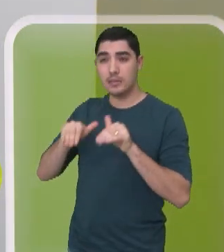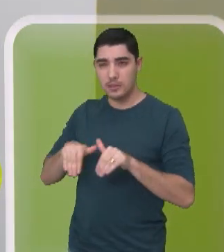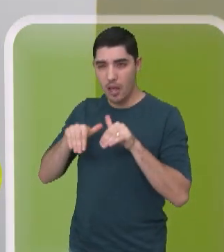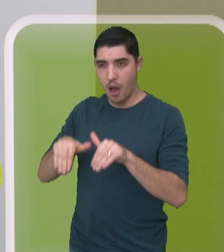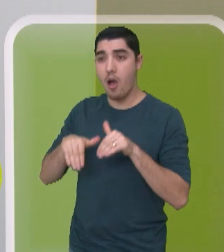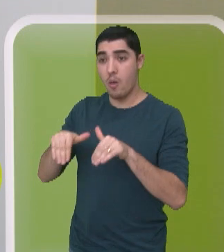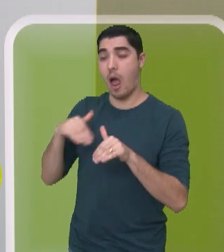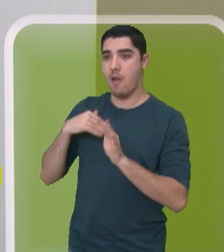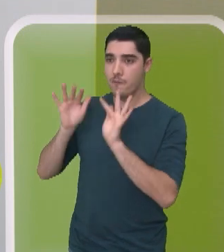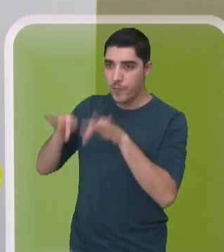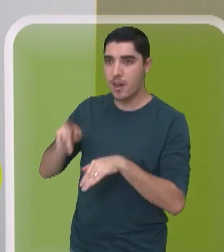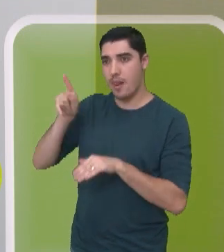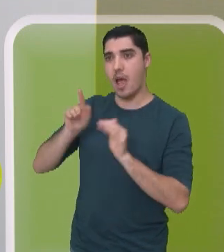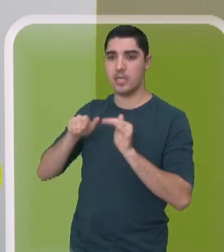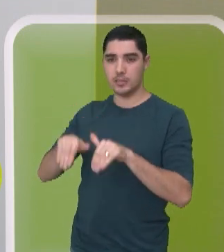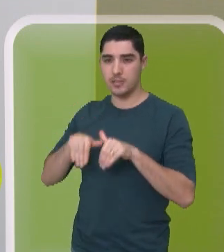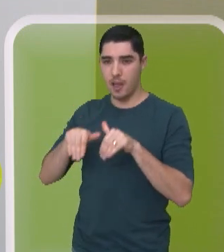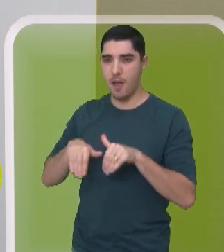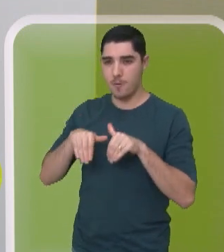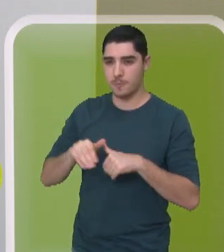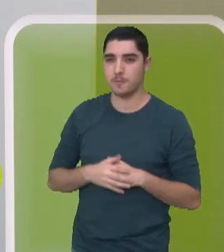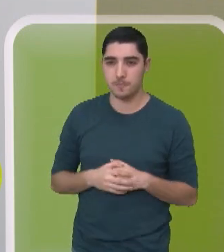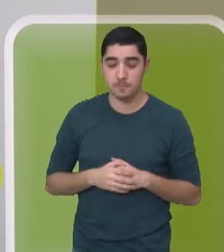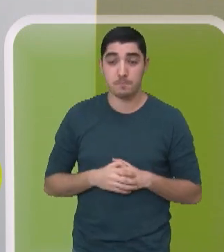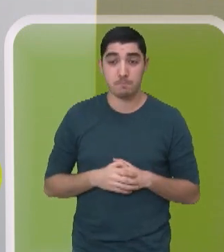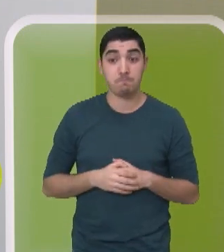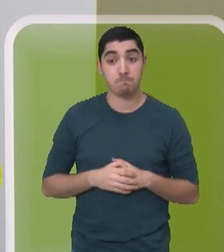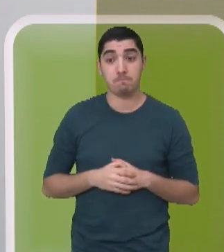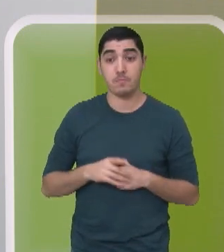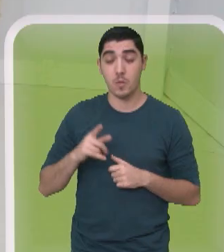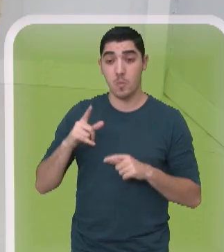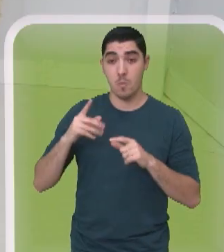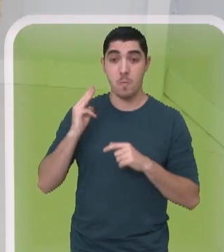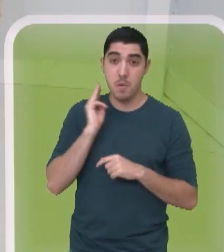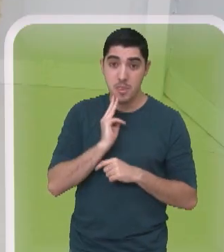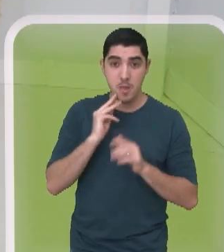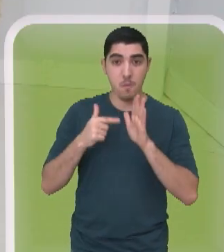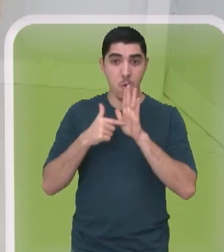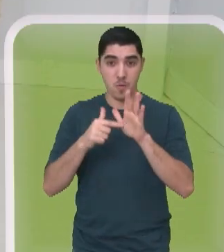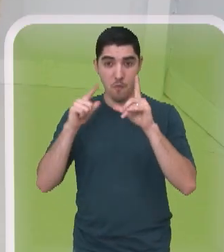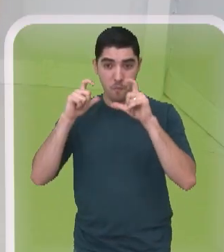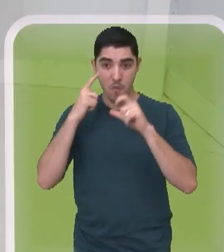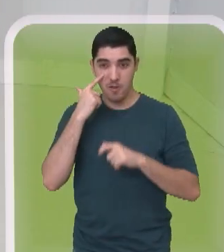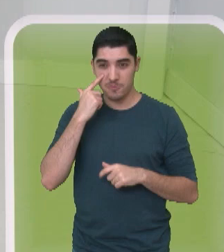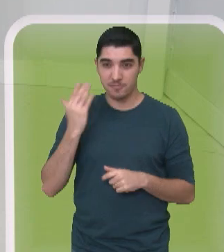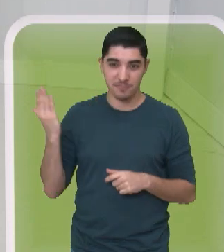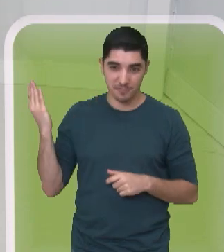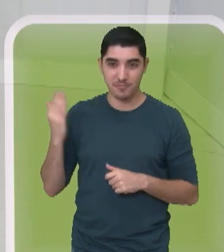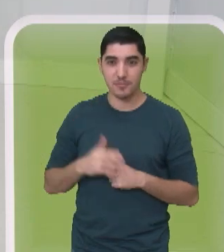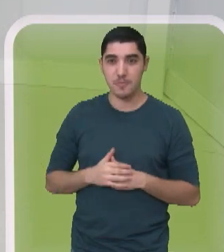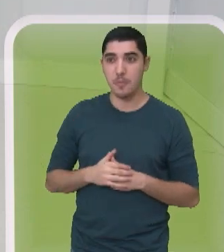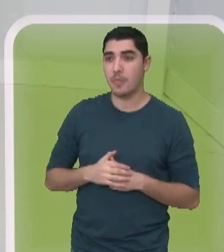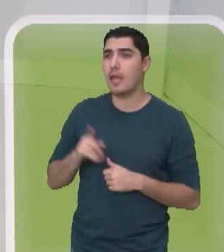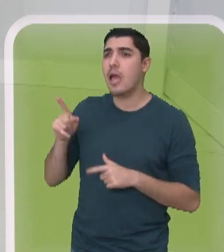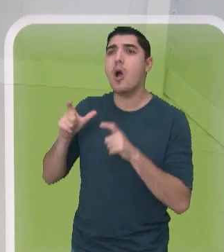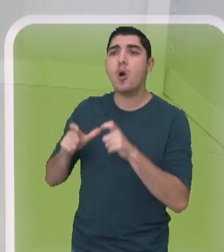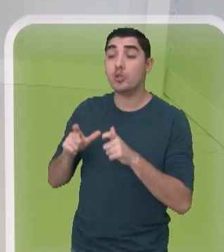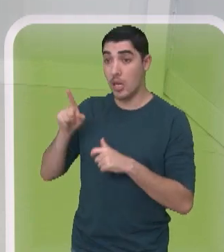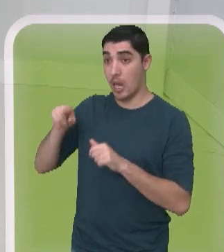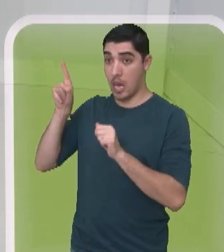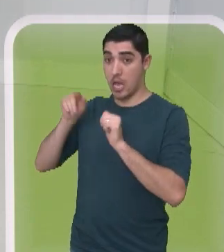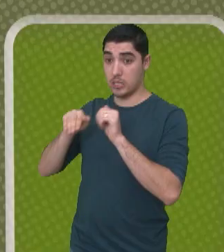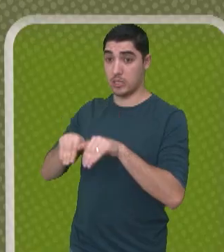FC. Beleza. Aí, o nosso Matheus tá colocando umas fotos suas aí. Aí. Isso aqui é na Austrália, na Austrália.